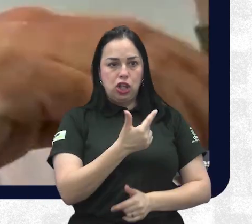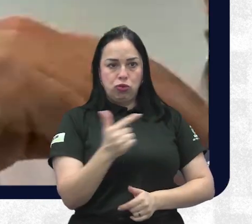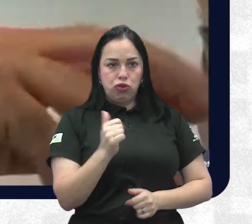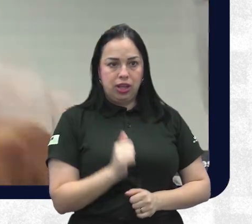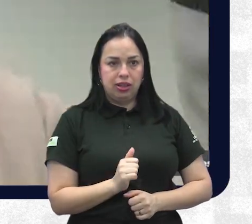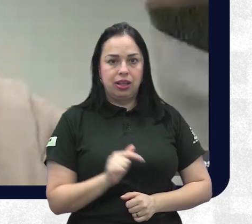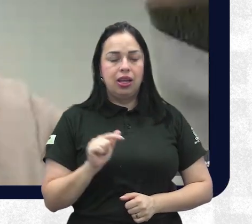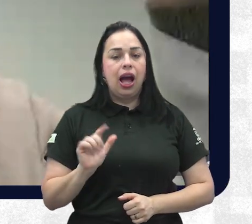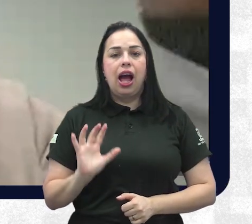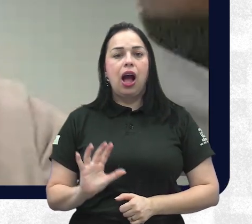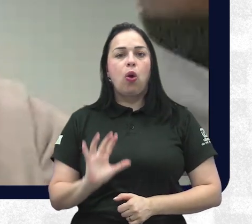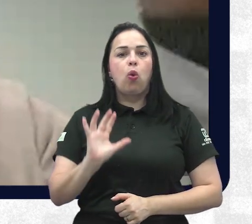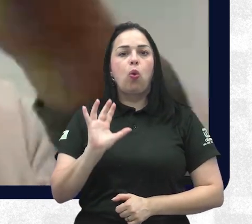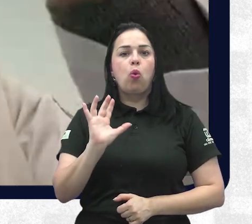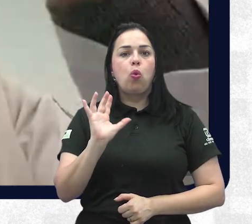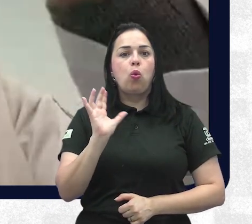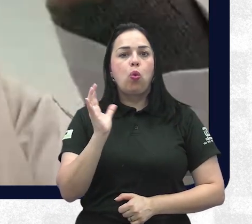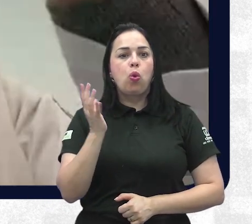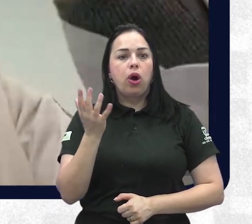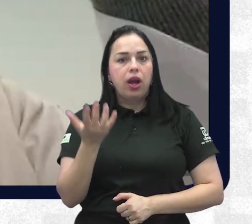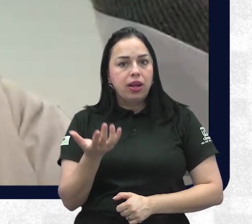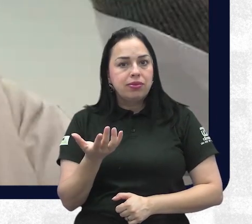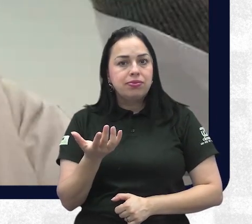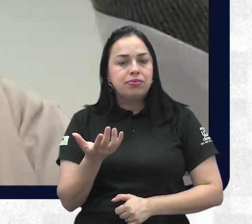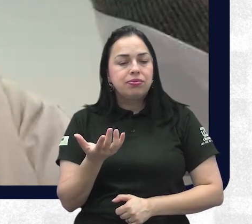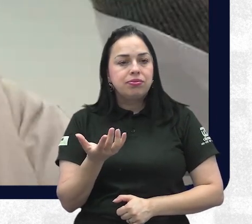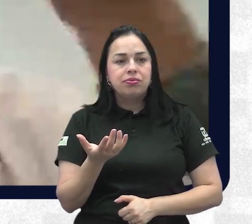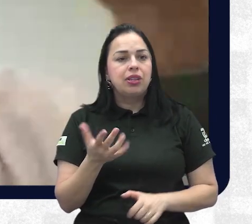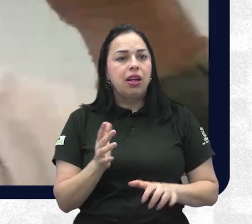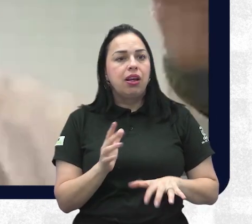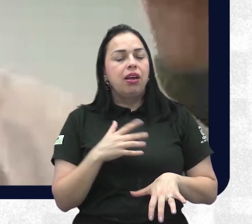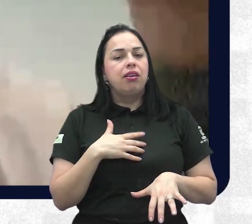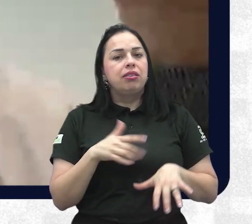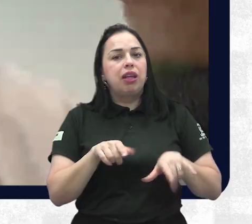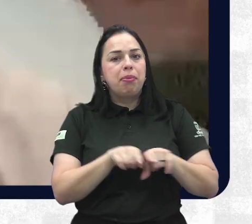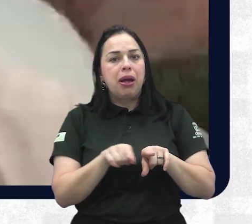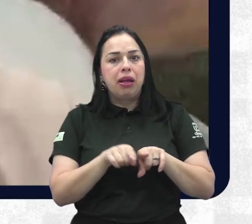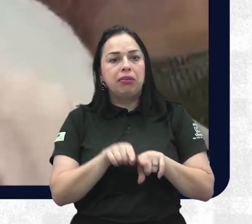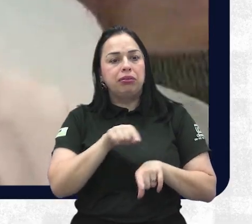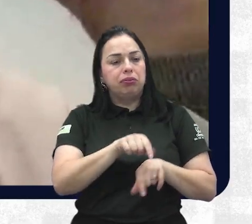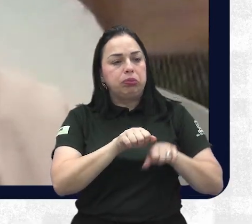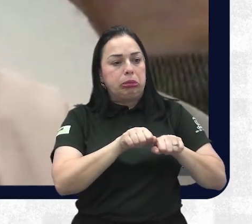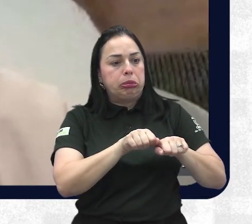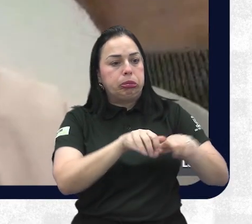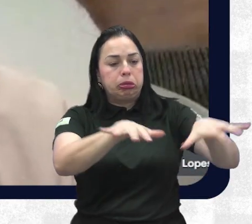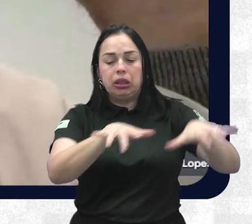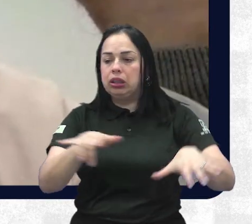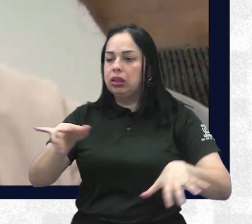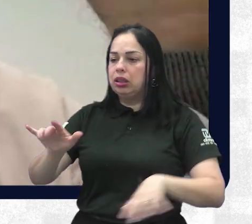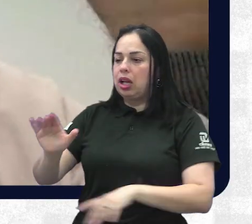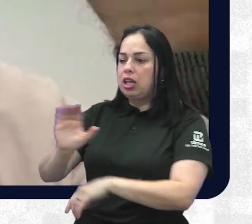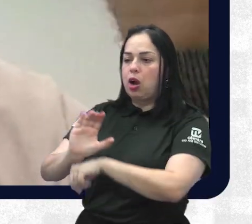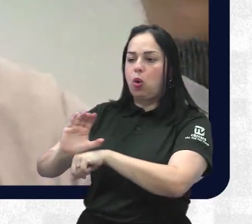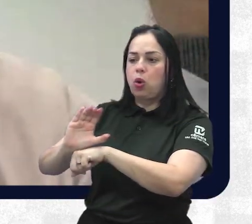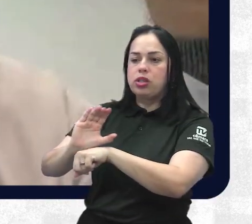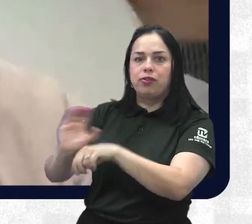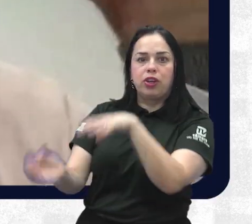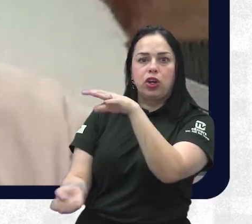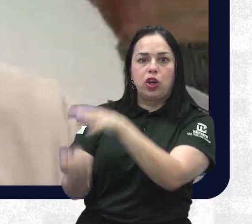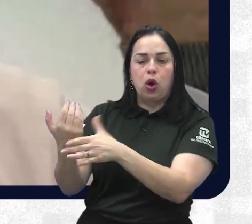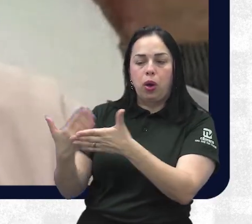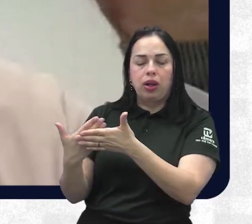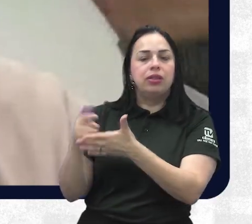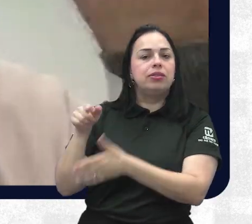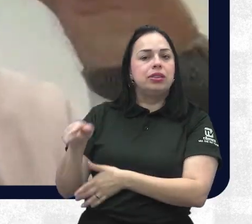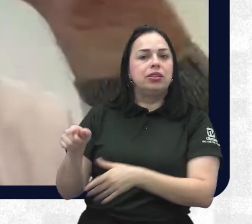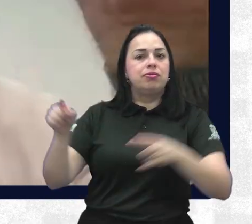AIDS, ele foi definhando as vistas do público. No mesmo tempo, a Constituição do nosso